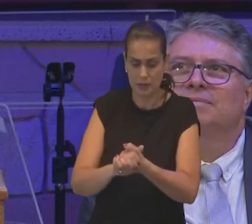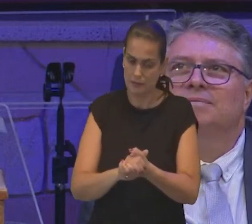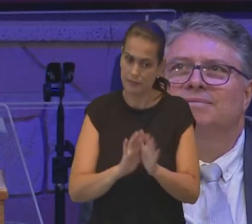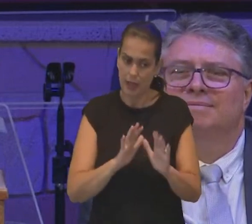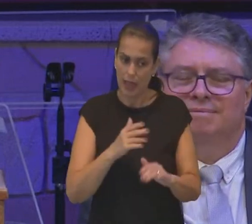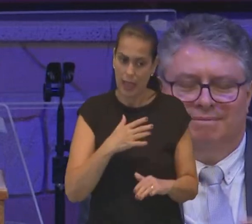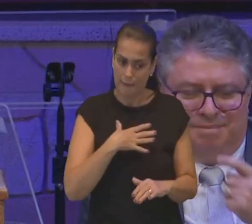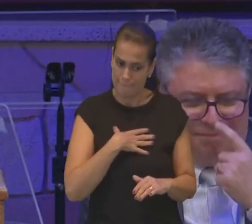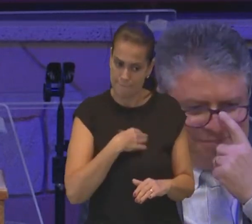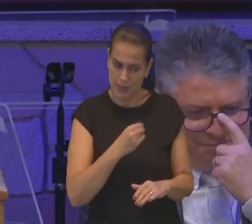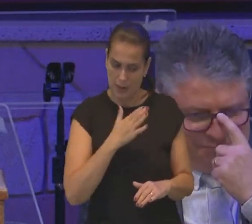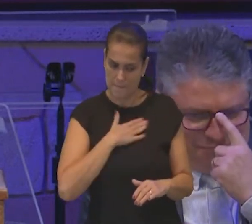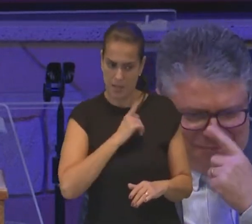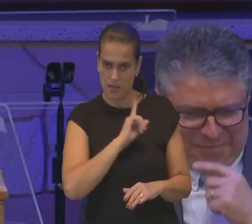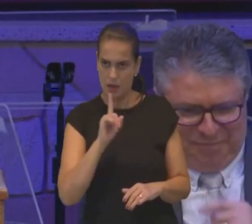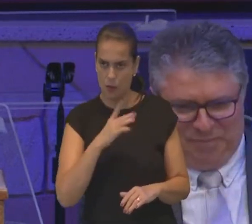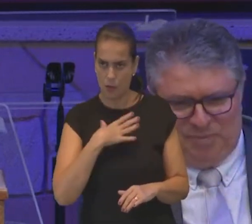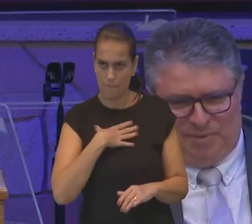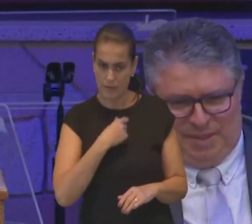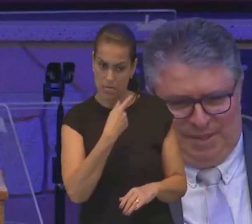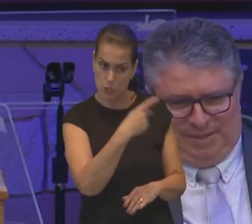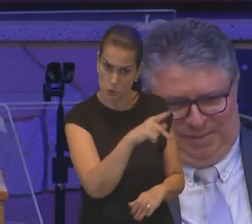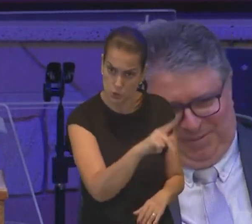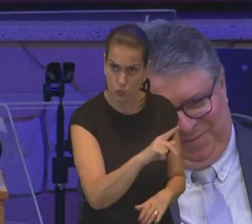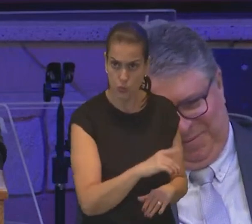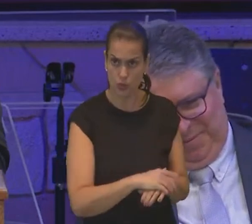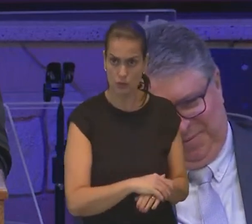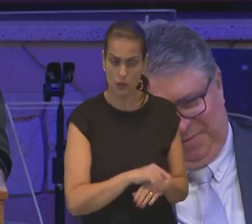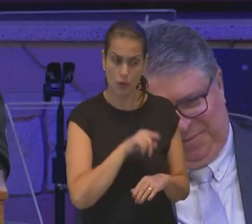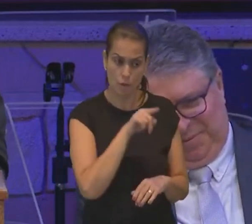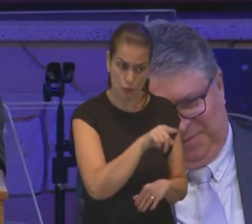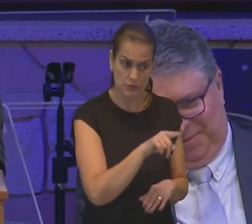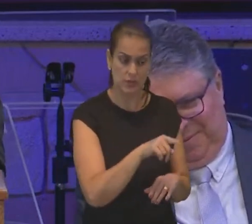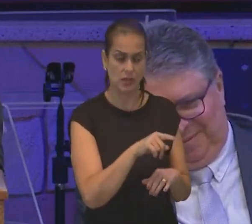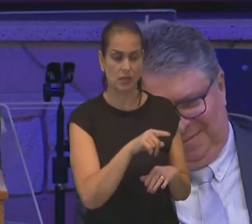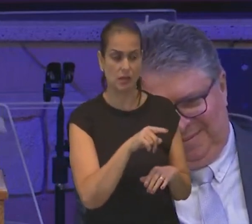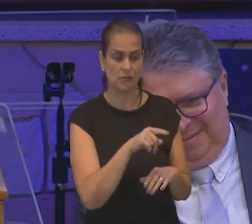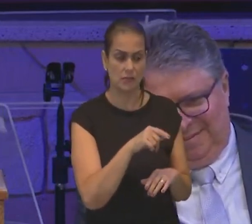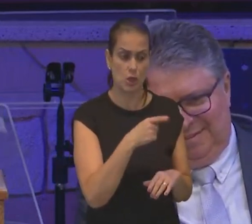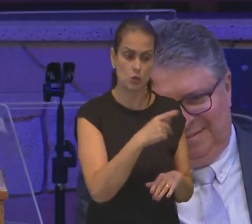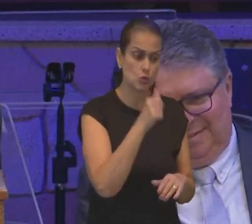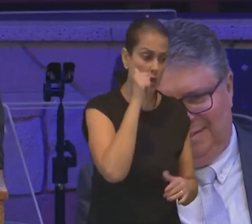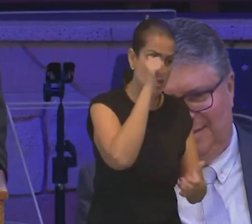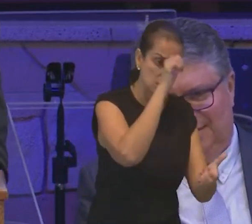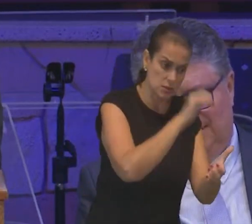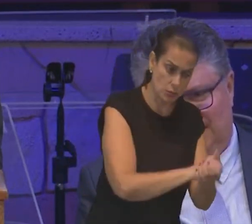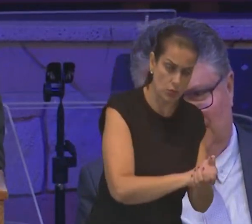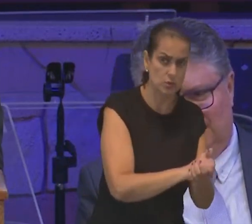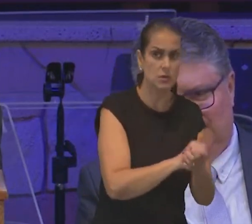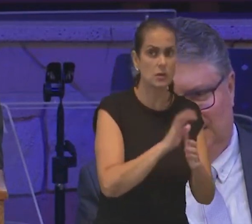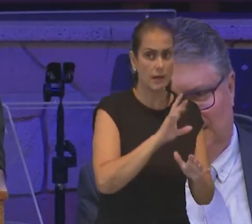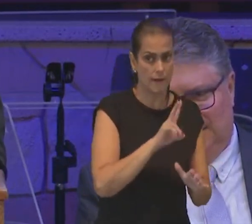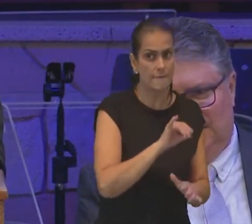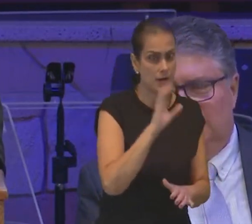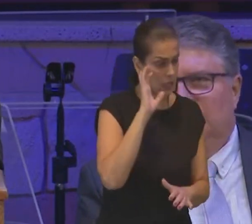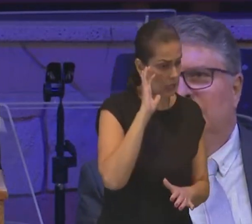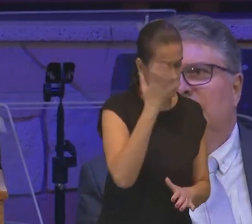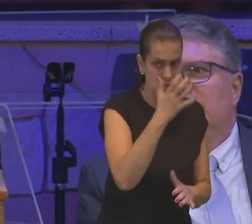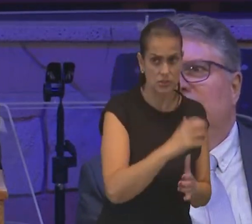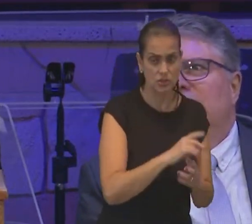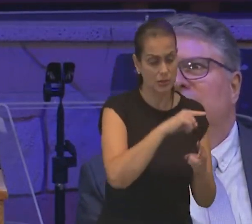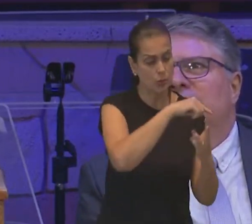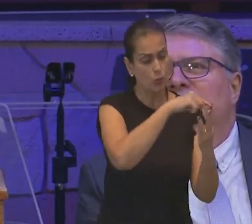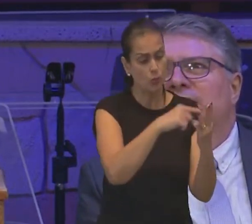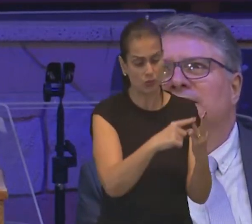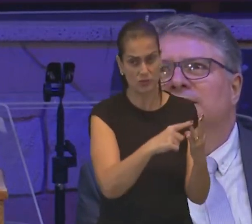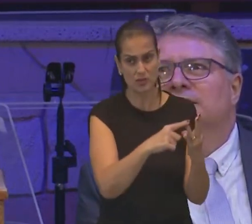sua. Quem vai decidir isso é a sua esposa, o senhor, a sua filha. E estavam ali os três e Alexandre